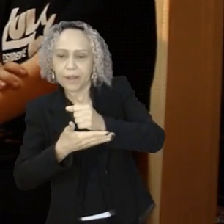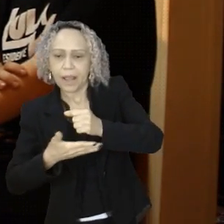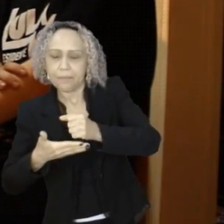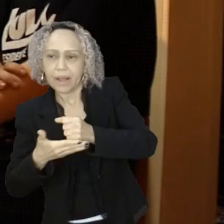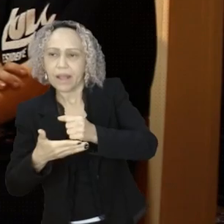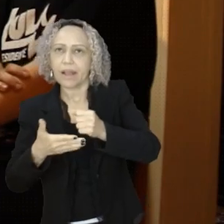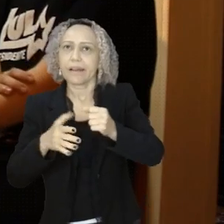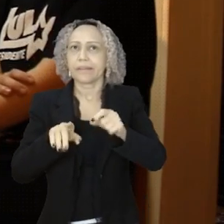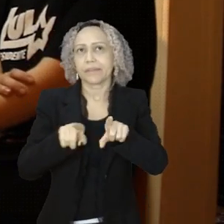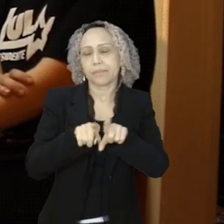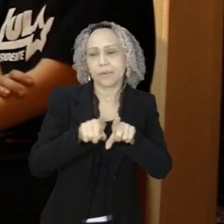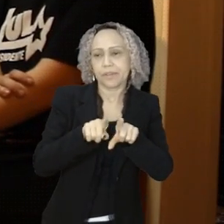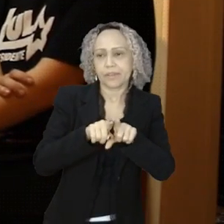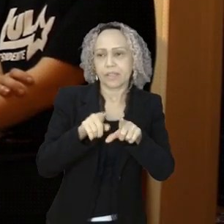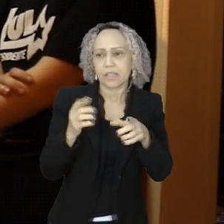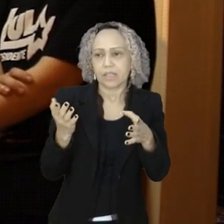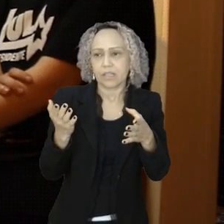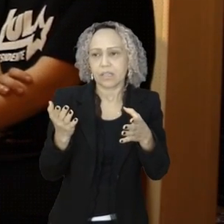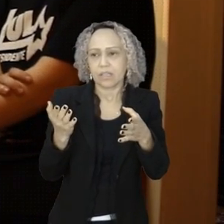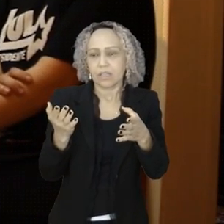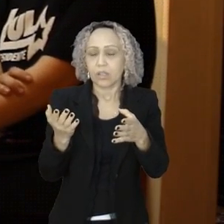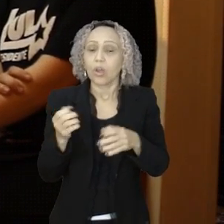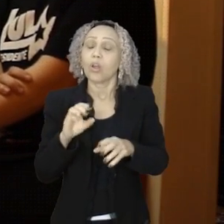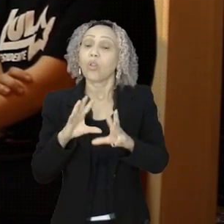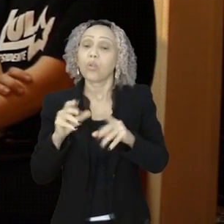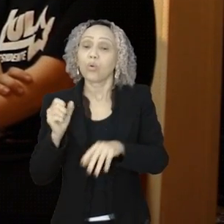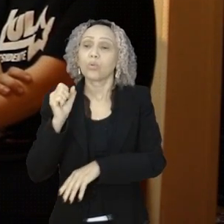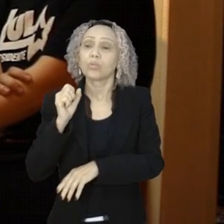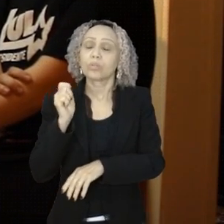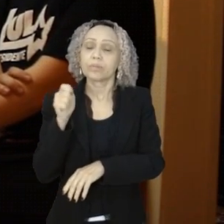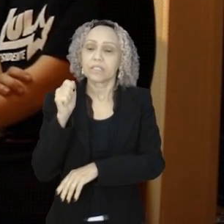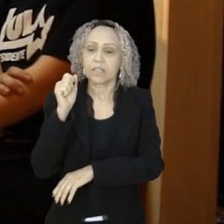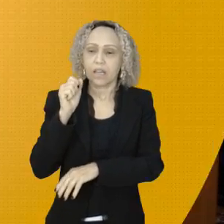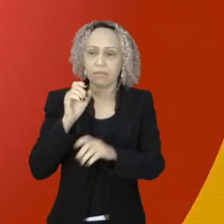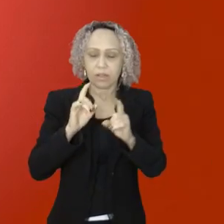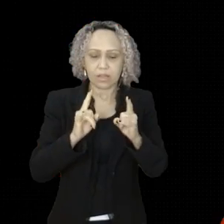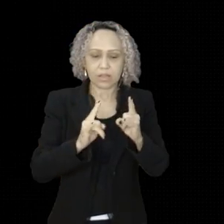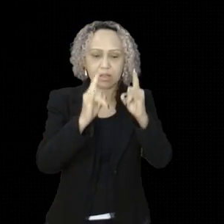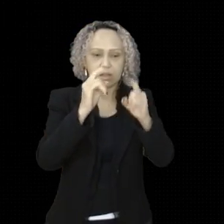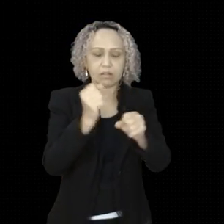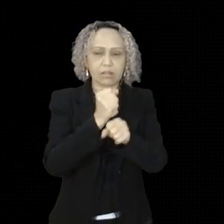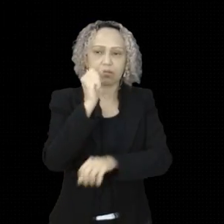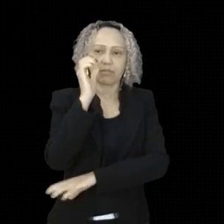as aberturas, enfim, tudo que era de madeira era com ele.